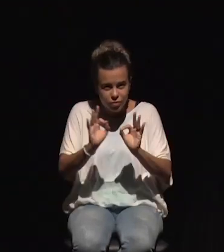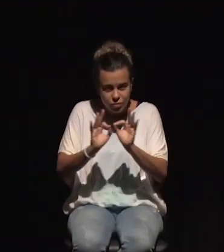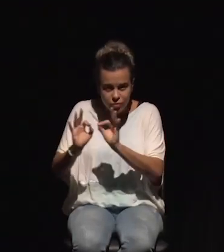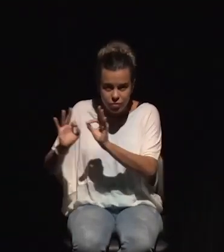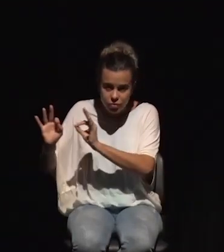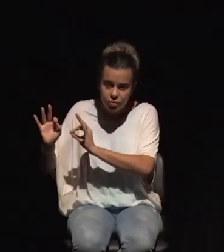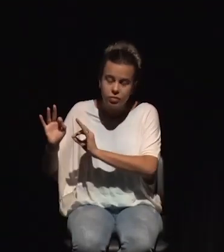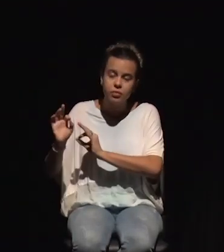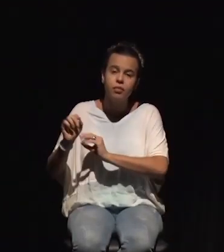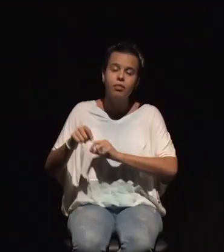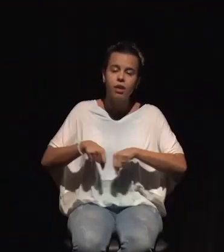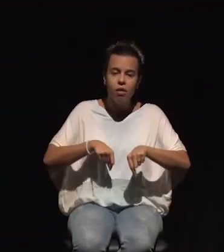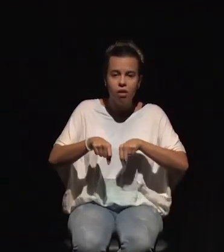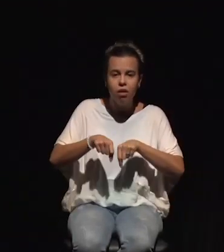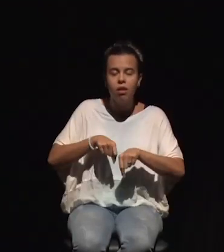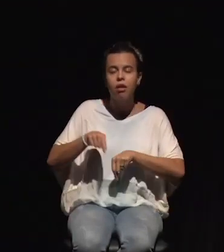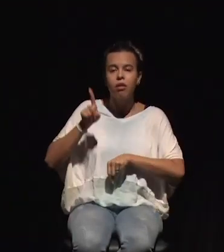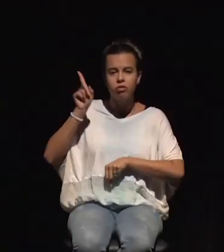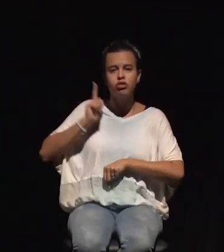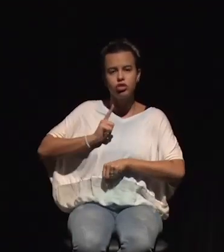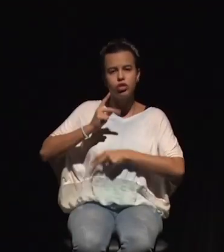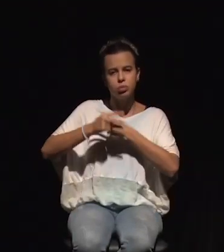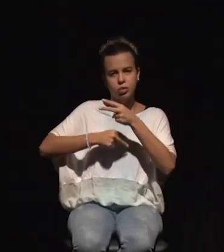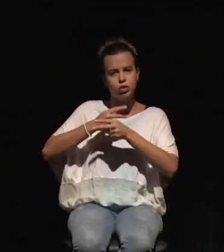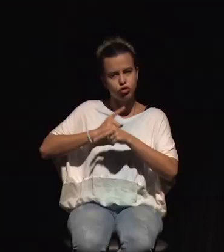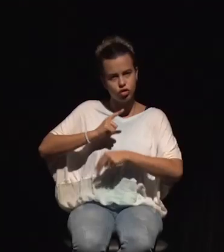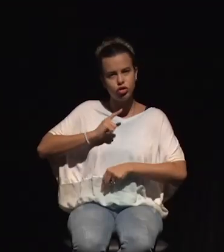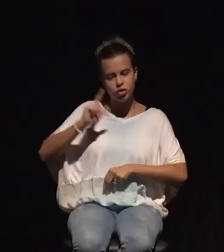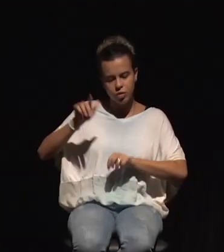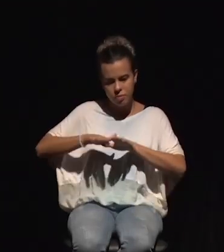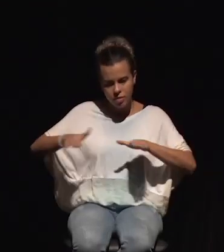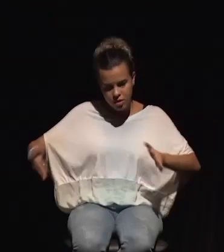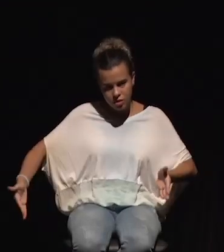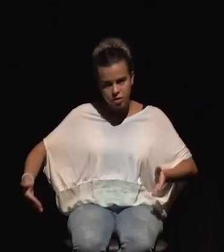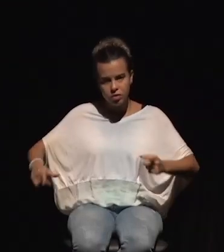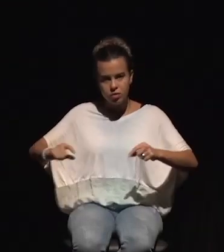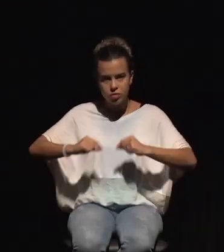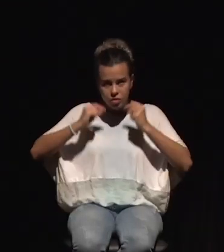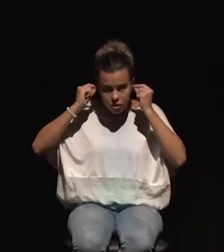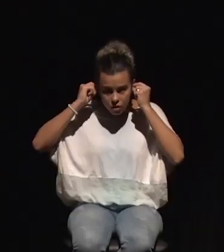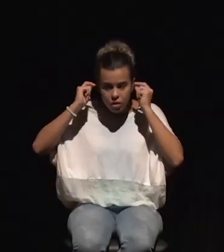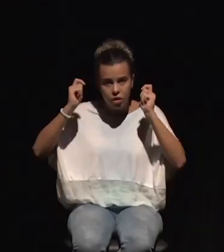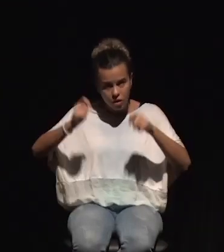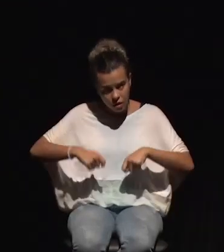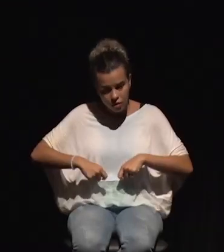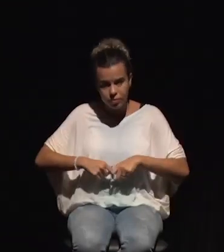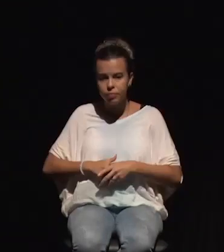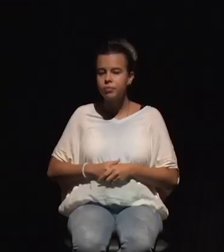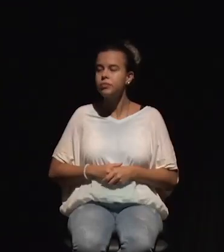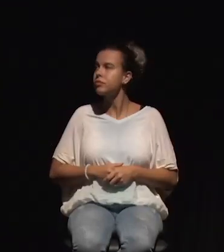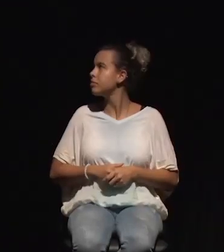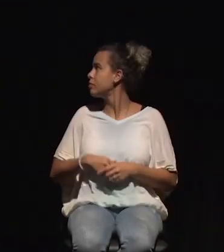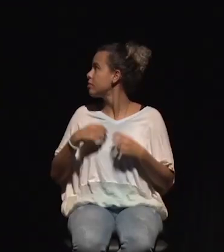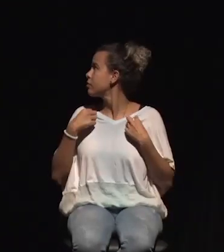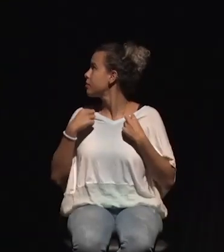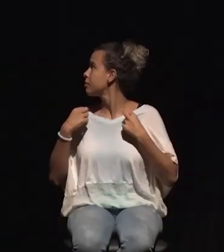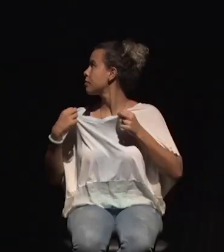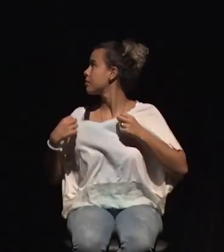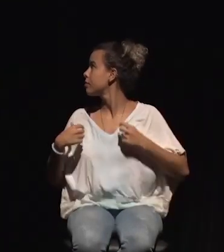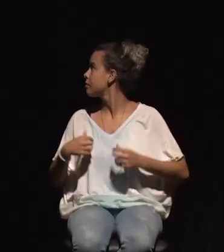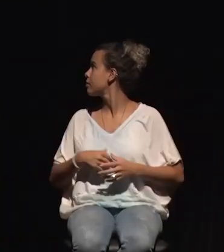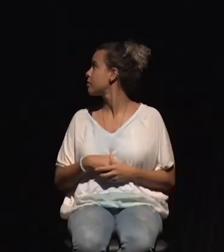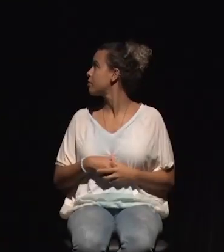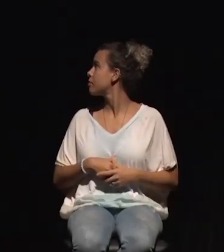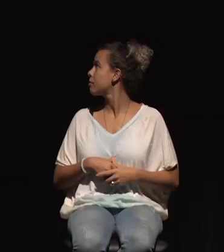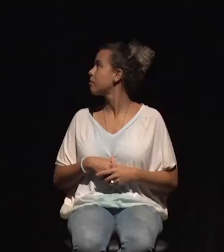disponível é no pavilhão essas eram as mesas coletivas aqui era essas a entre